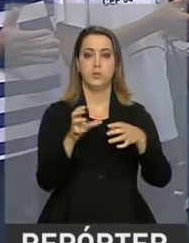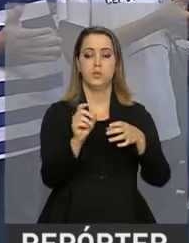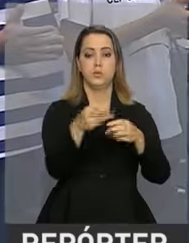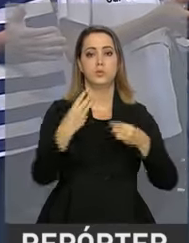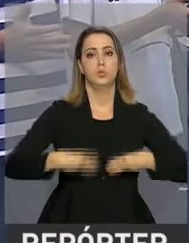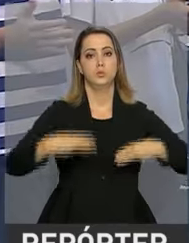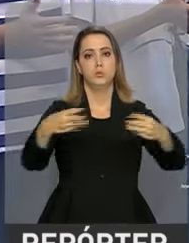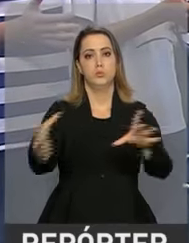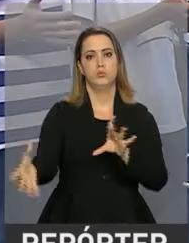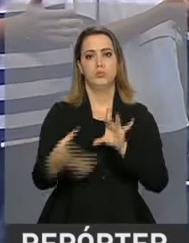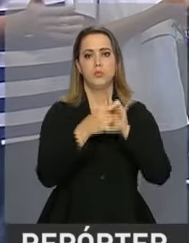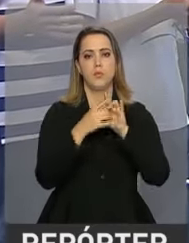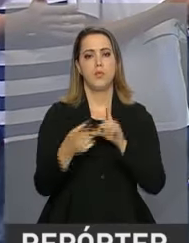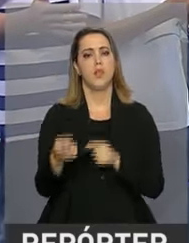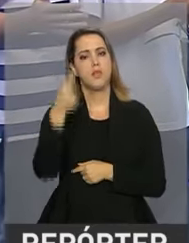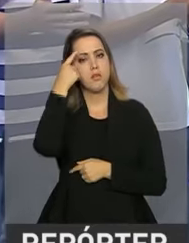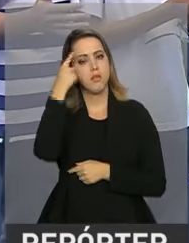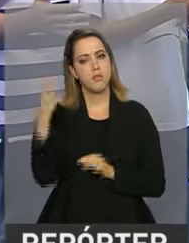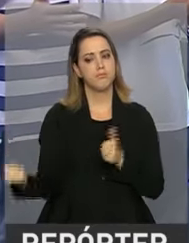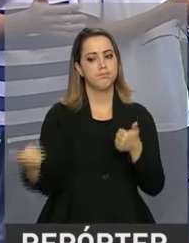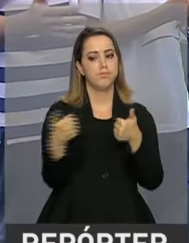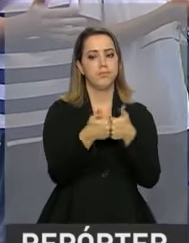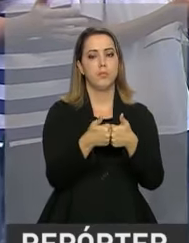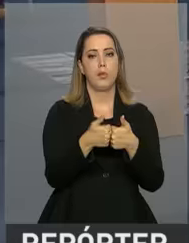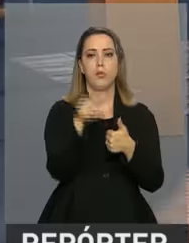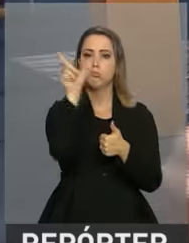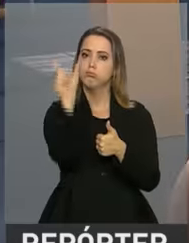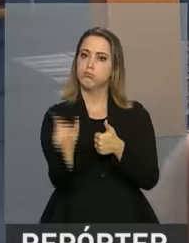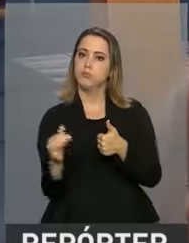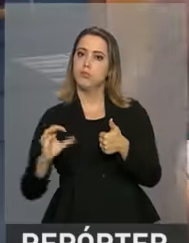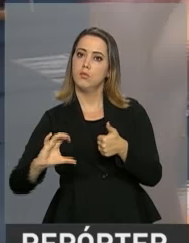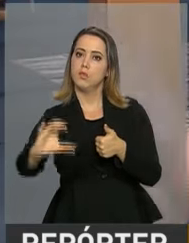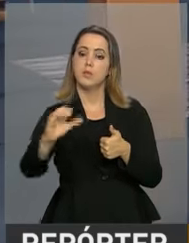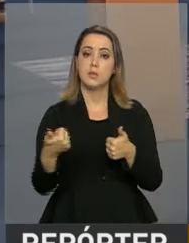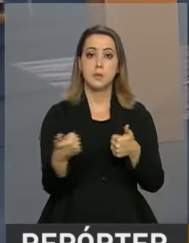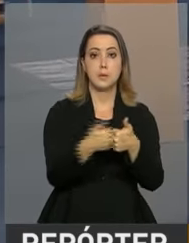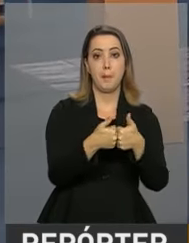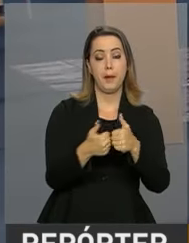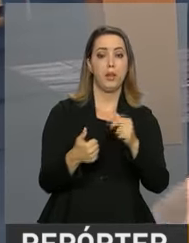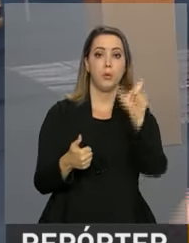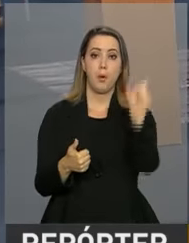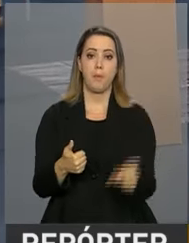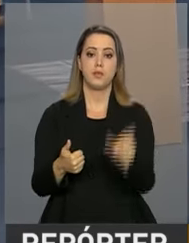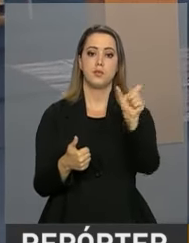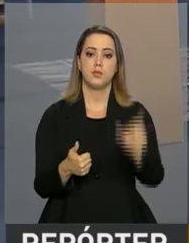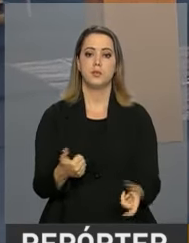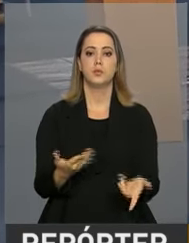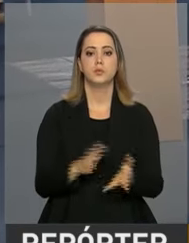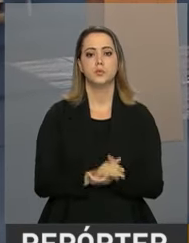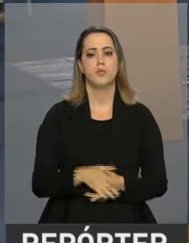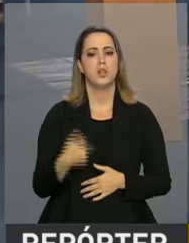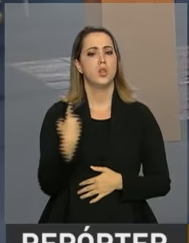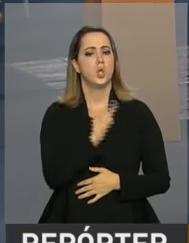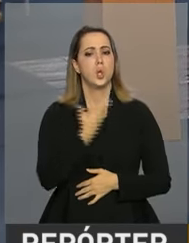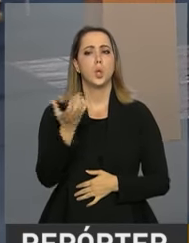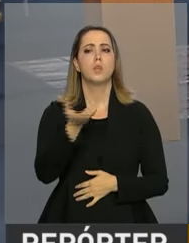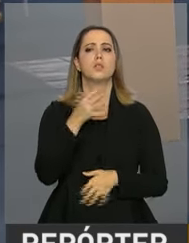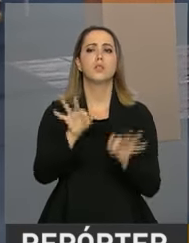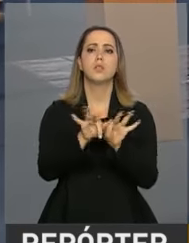Ministério. A ideia é aproximar a ciência das pessoas. A gente quer desmitificar todo esse processo de